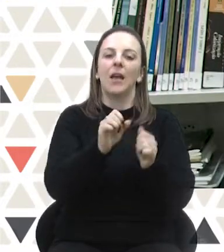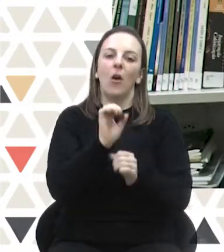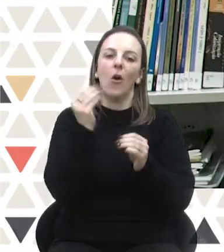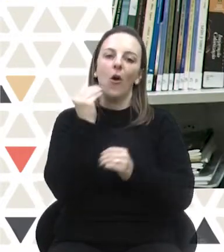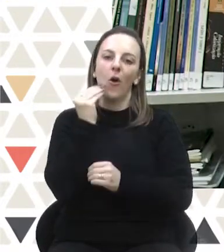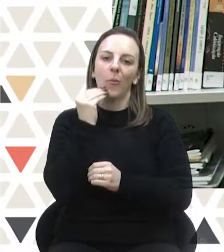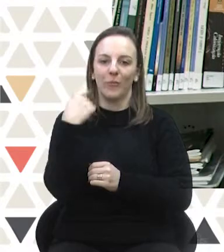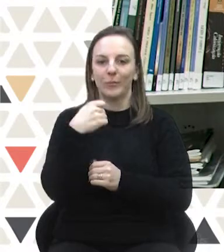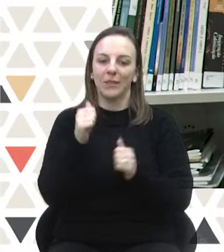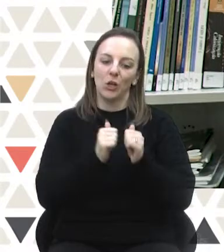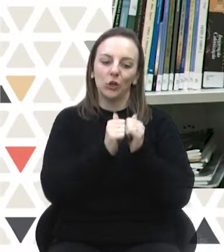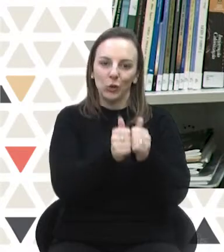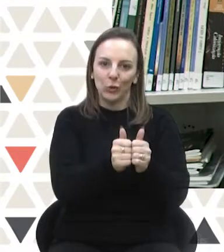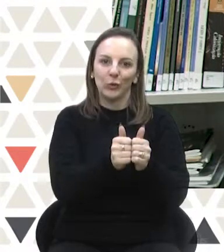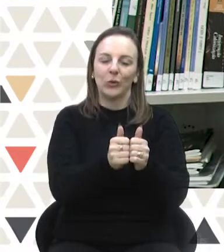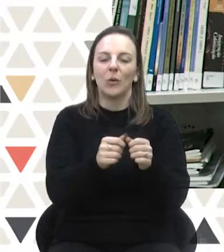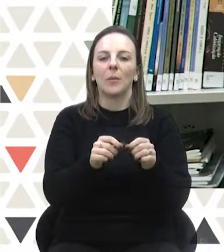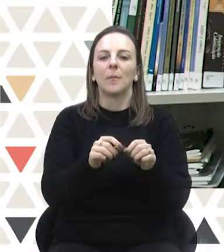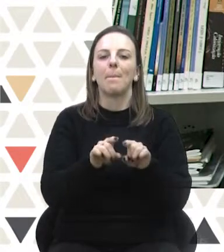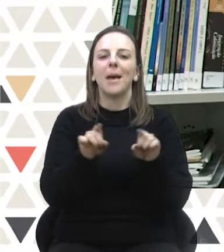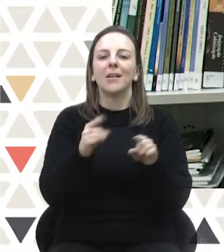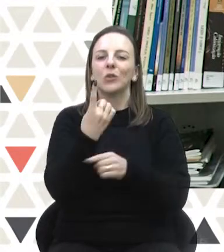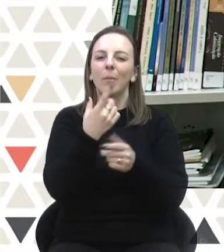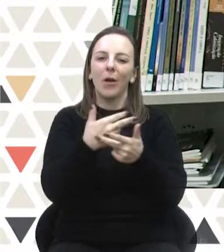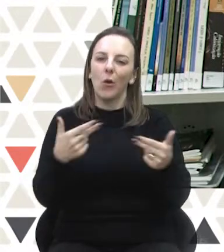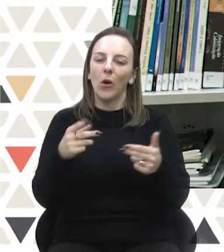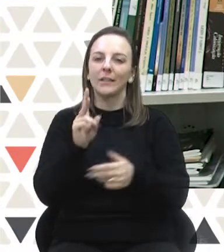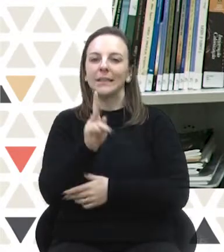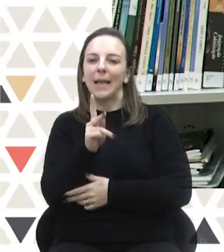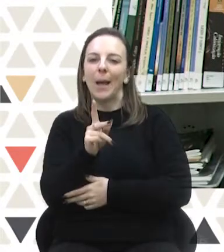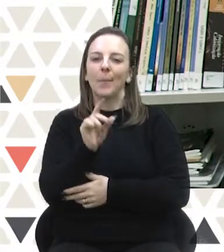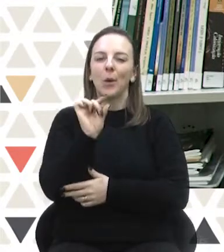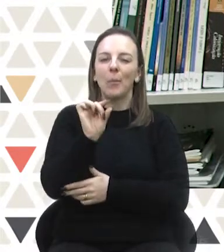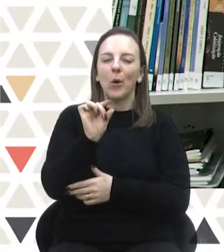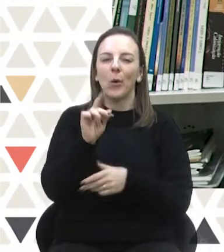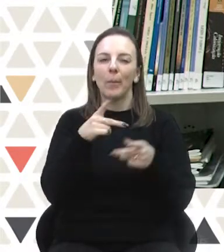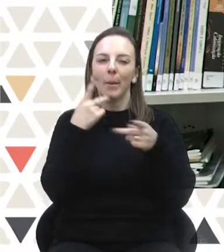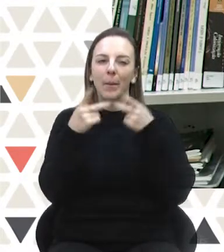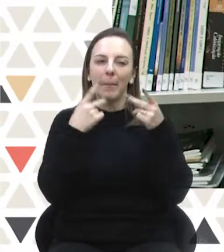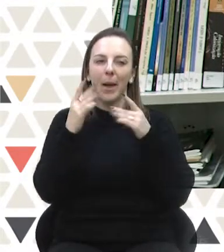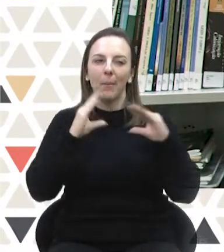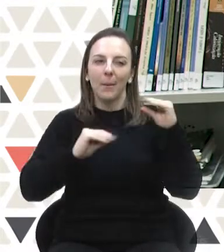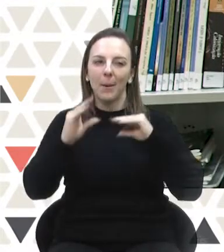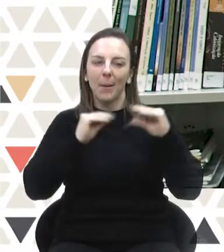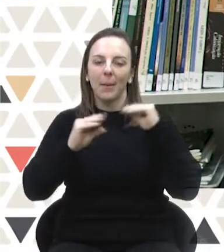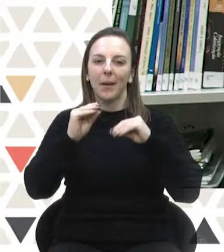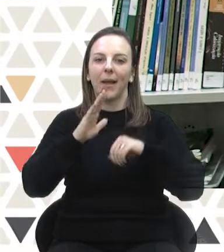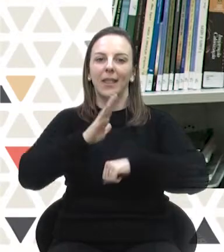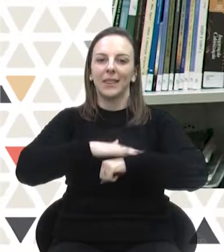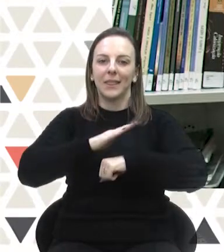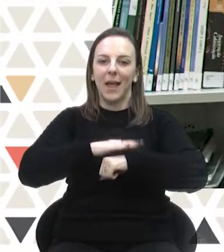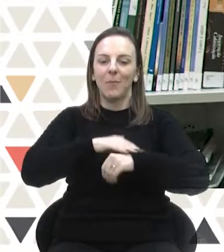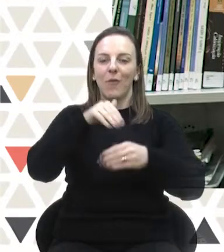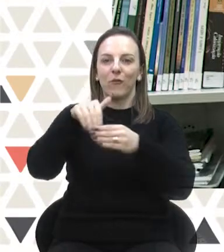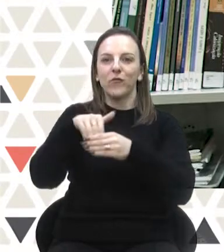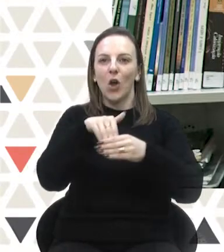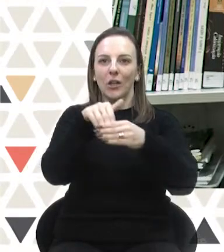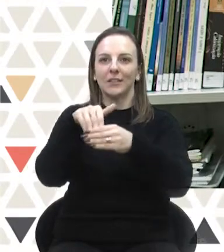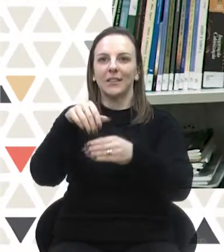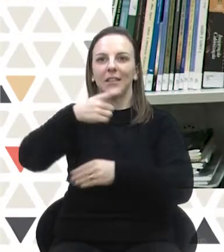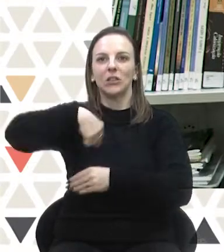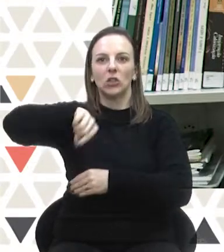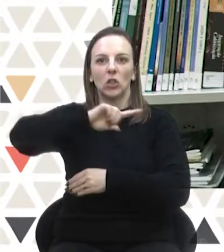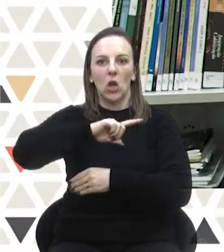estar junto com o deficiente visual. E uma questão que sempre foi um pouco polêmica até, e que nos períodos